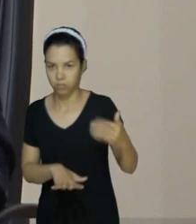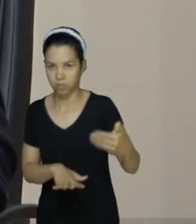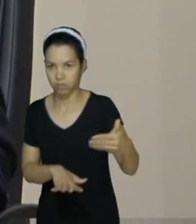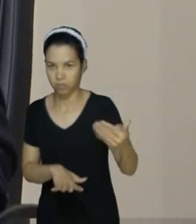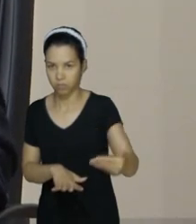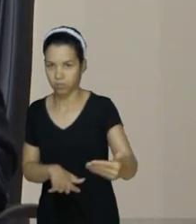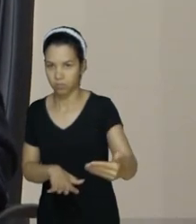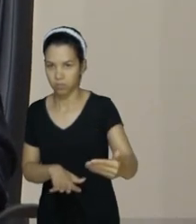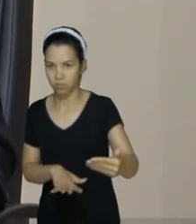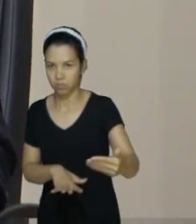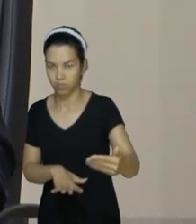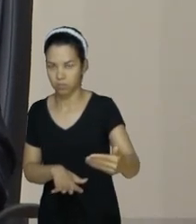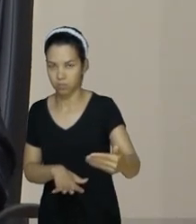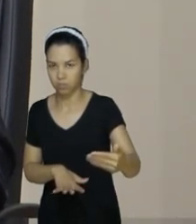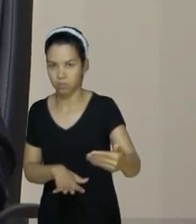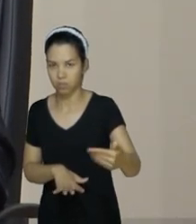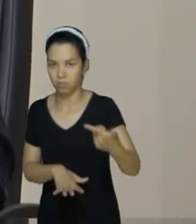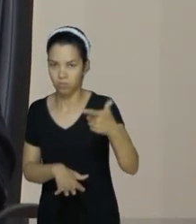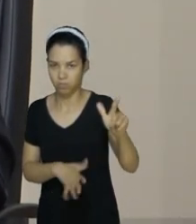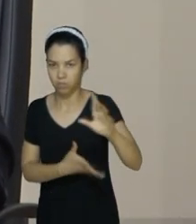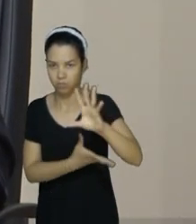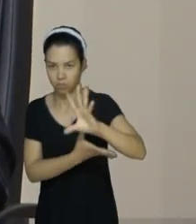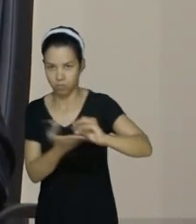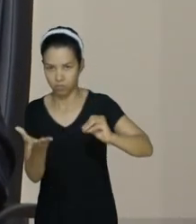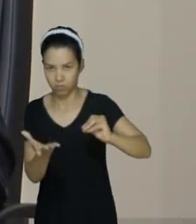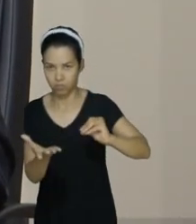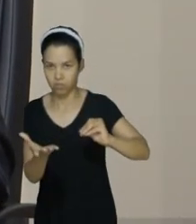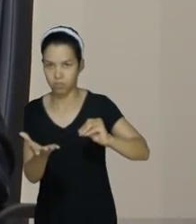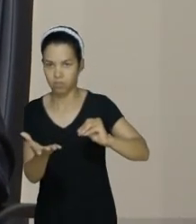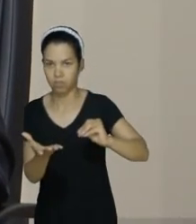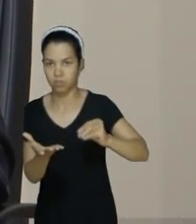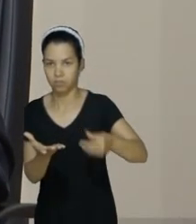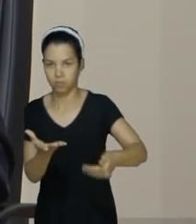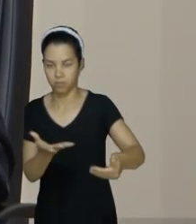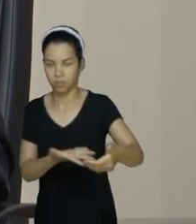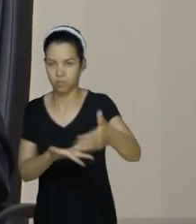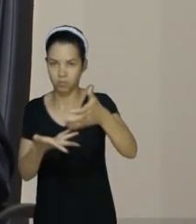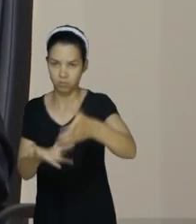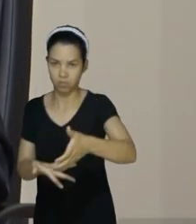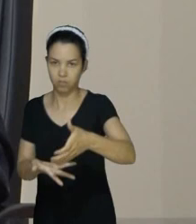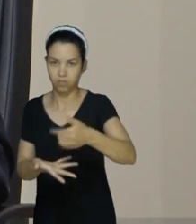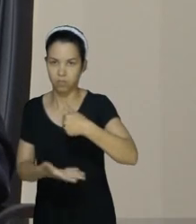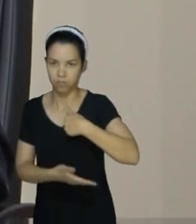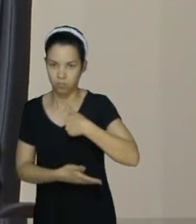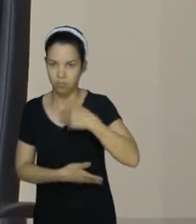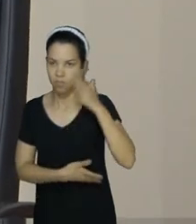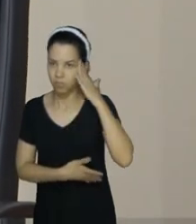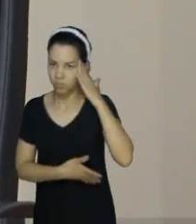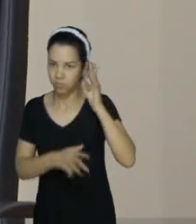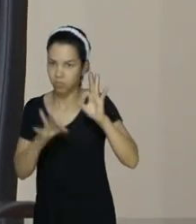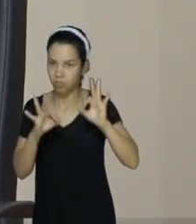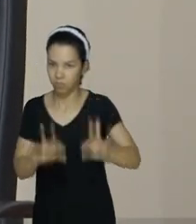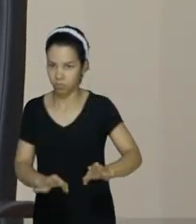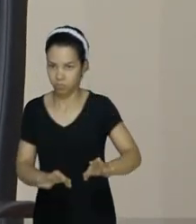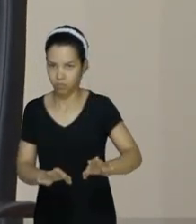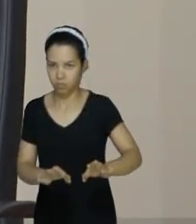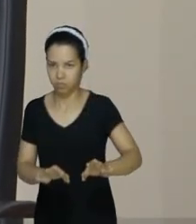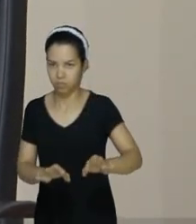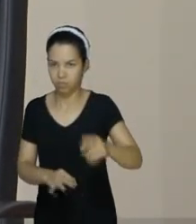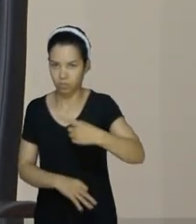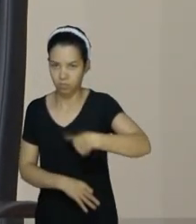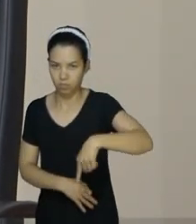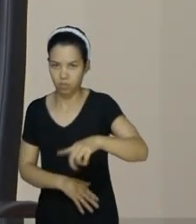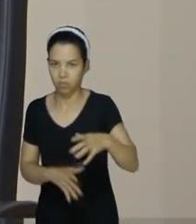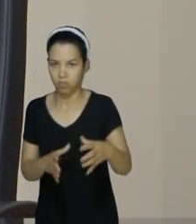virá uma réplica. Né? E eu pensei, eu tenho certeza que toda a nossa